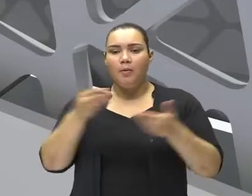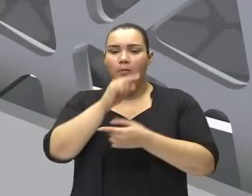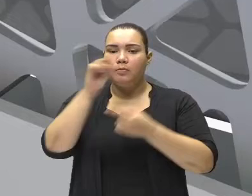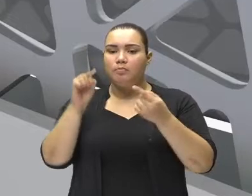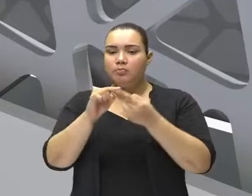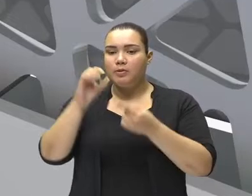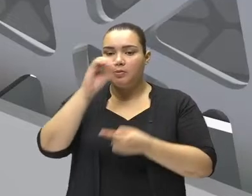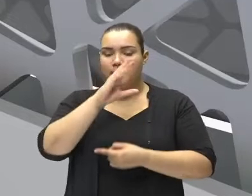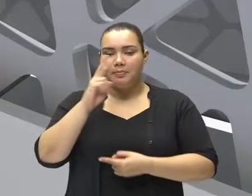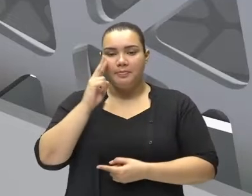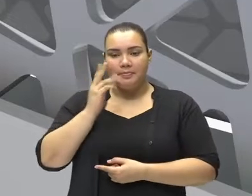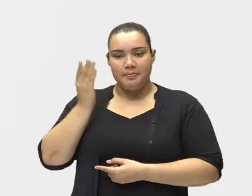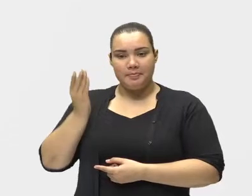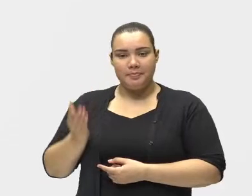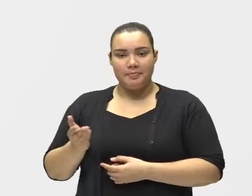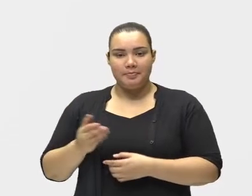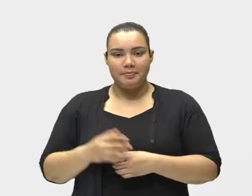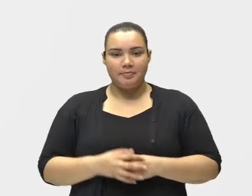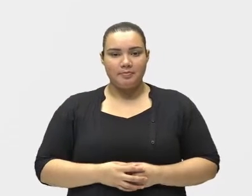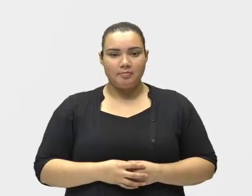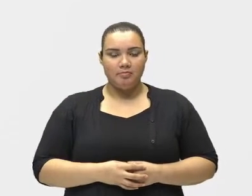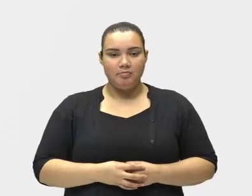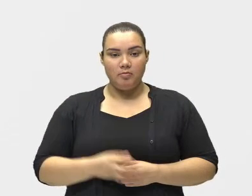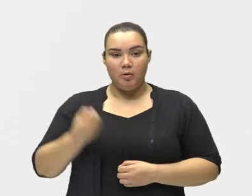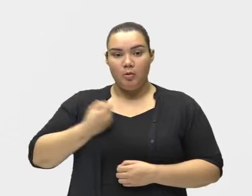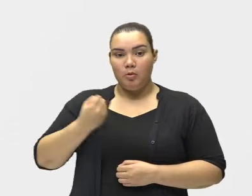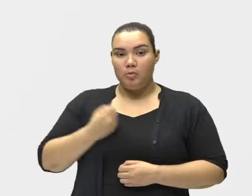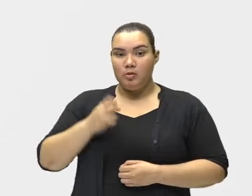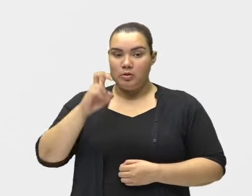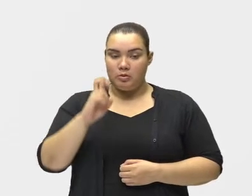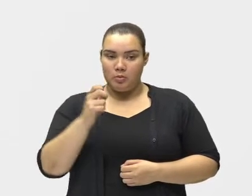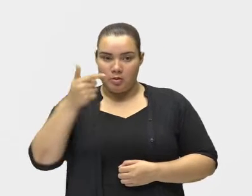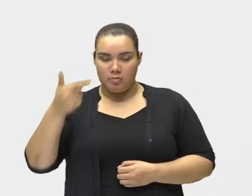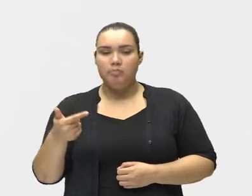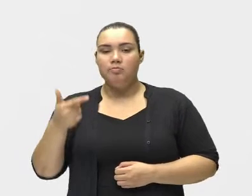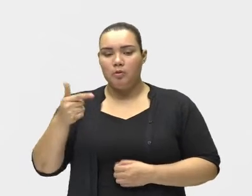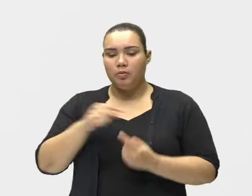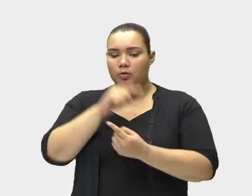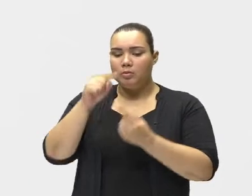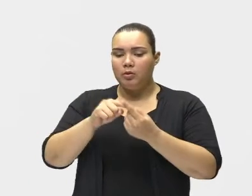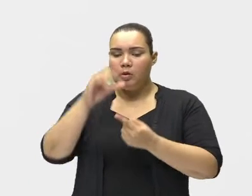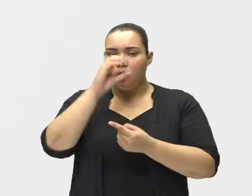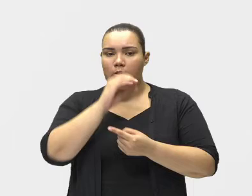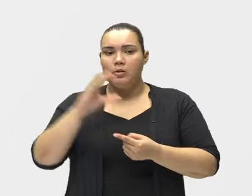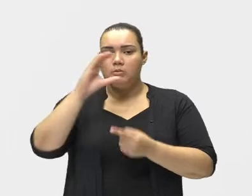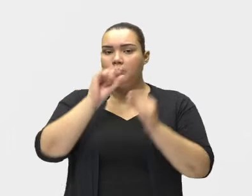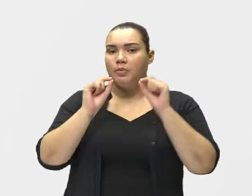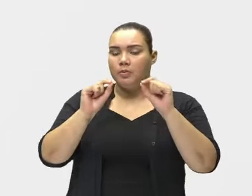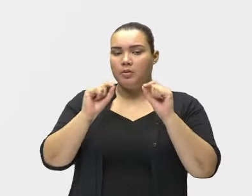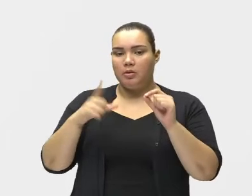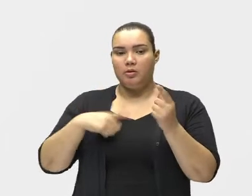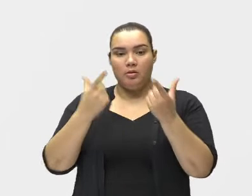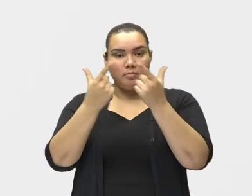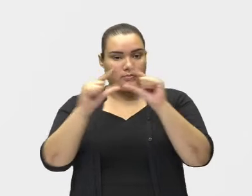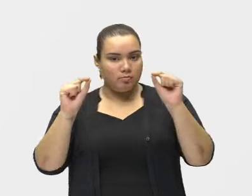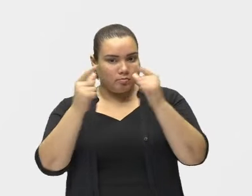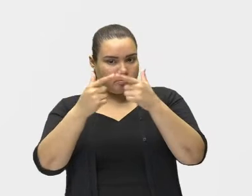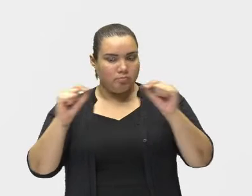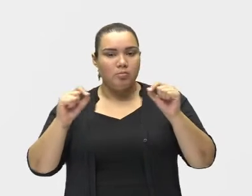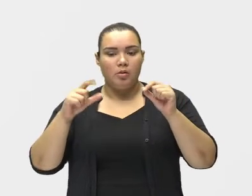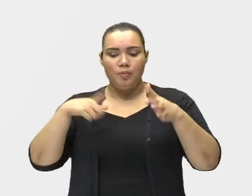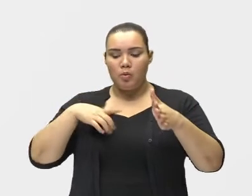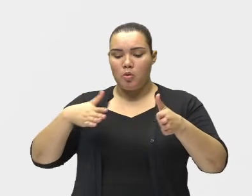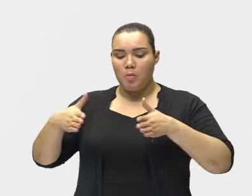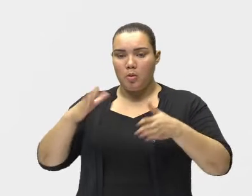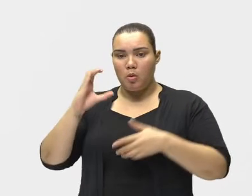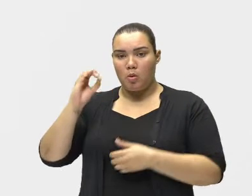hoje? Olha só. Aula 52, objeto do conhecimento, sintaxe,